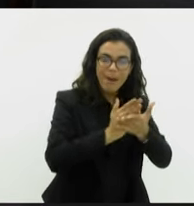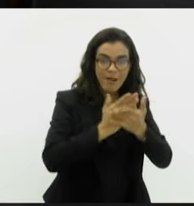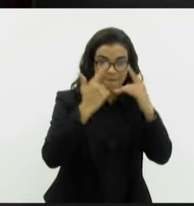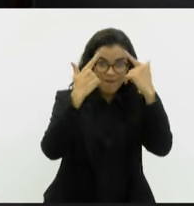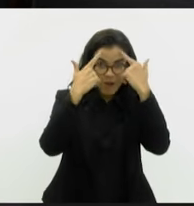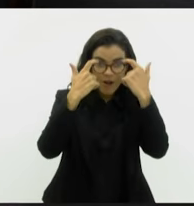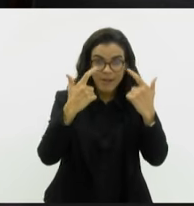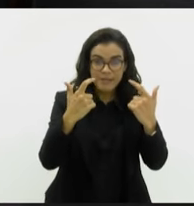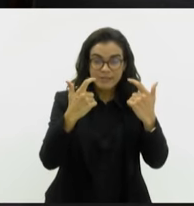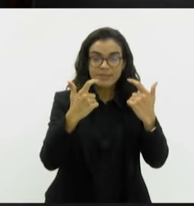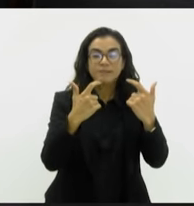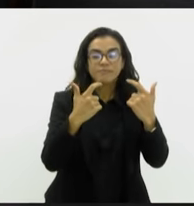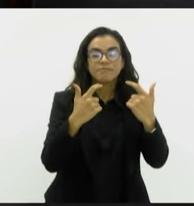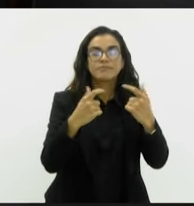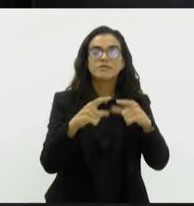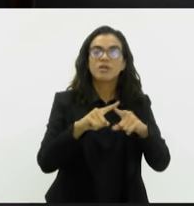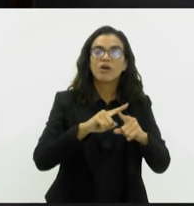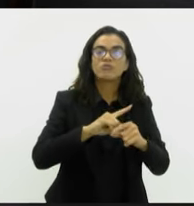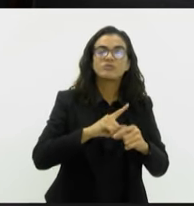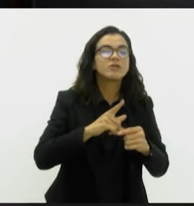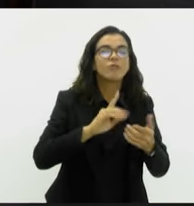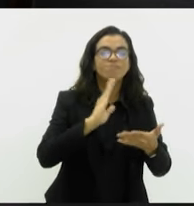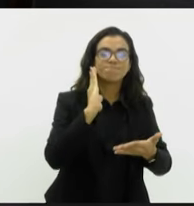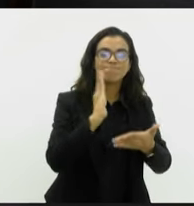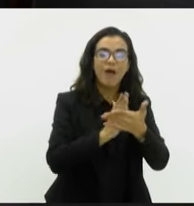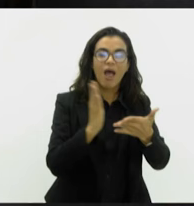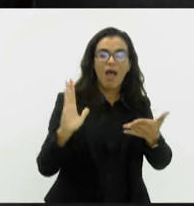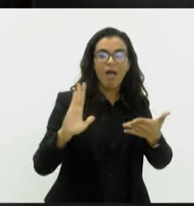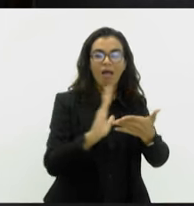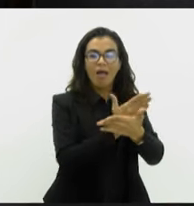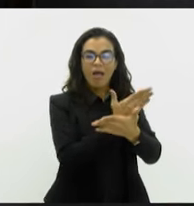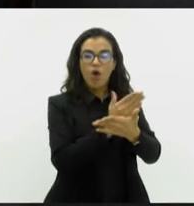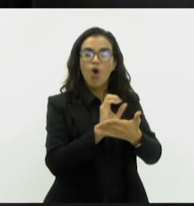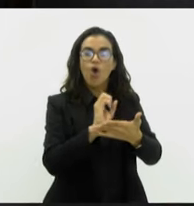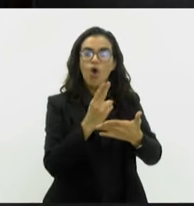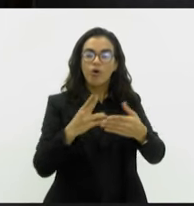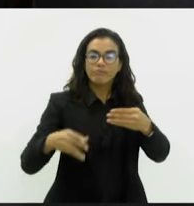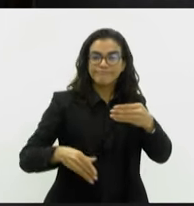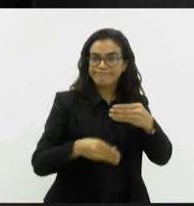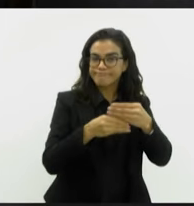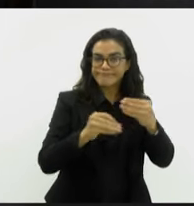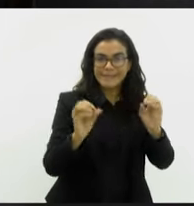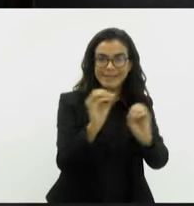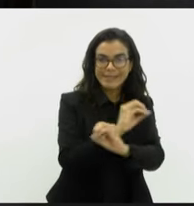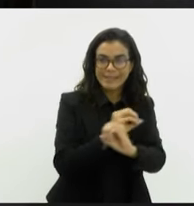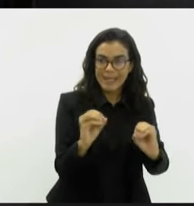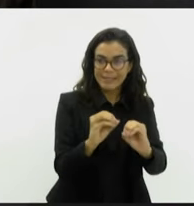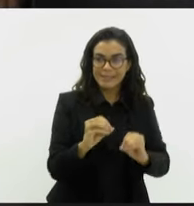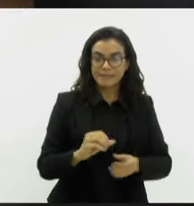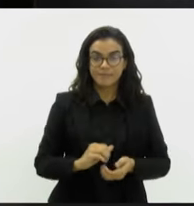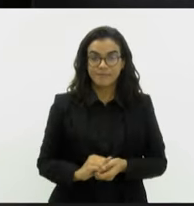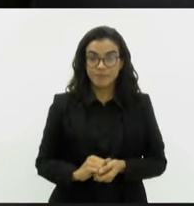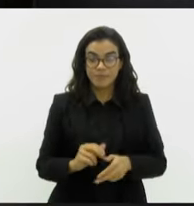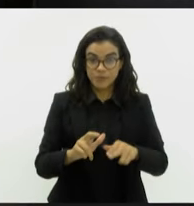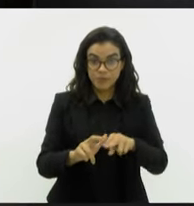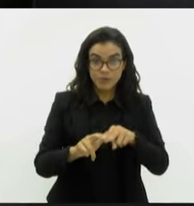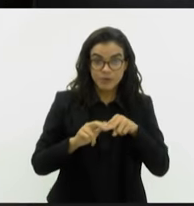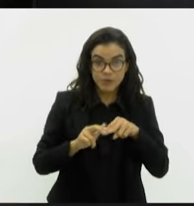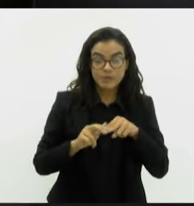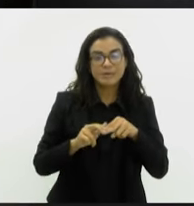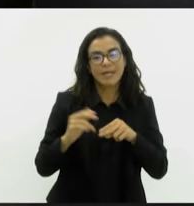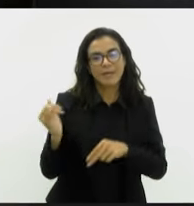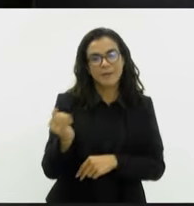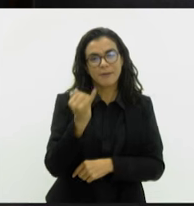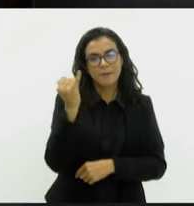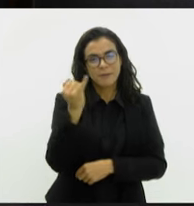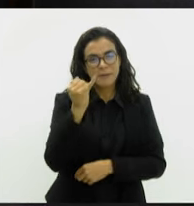muitas vezes são negligenciados ou insuficientemente implementados portanto é fundamental